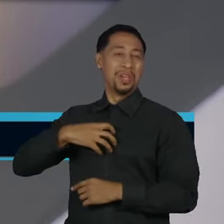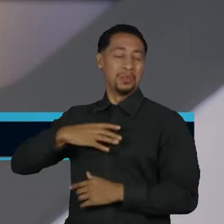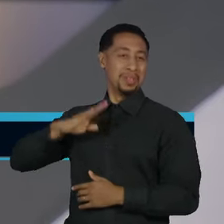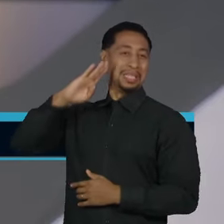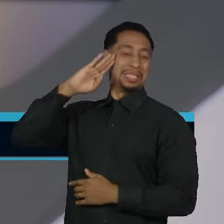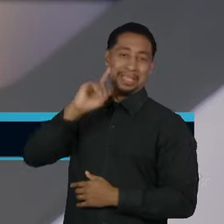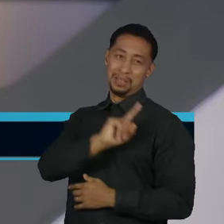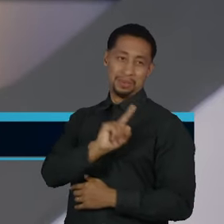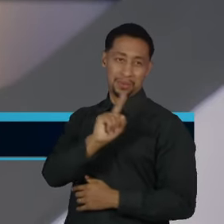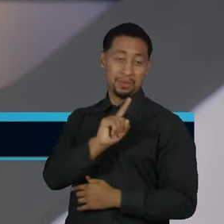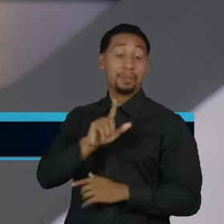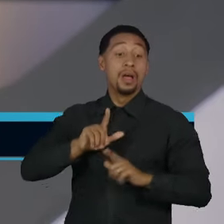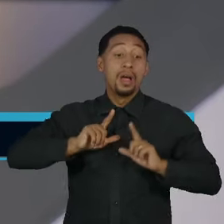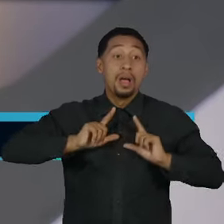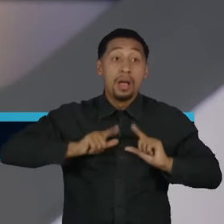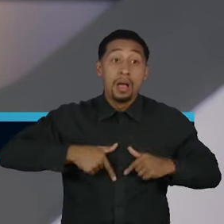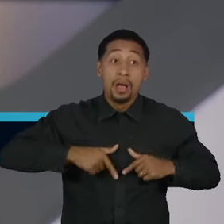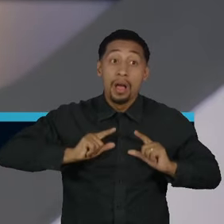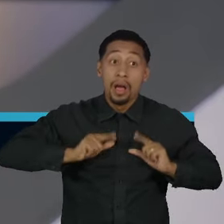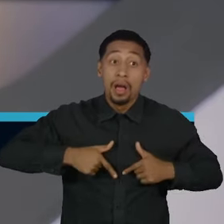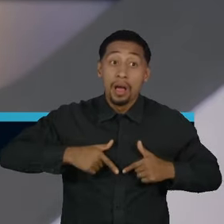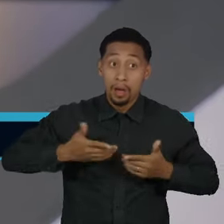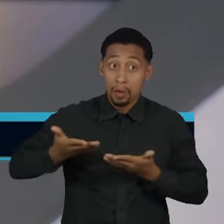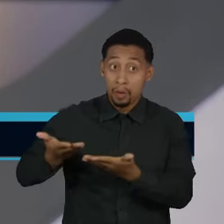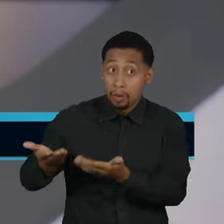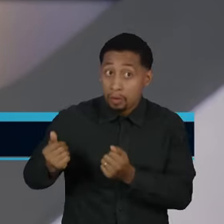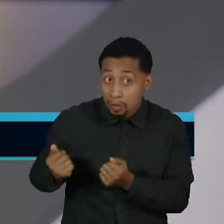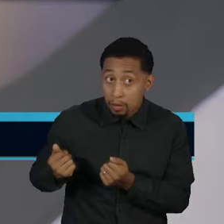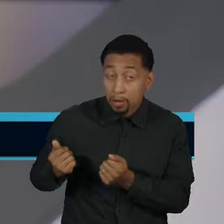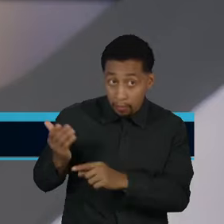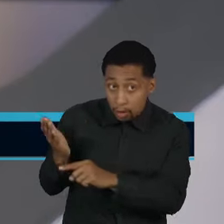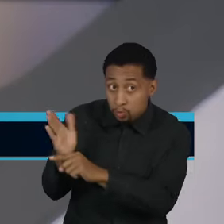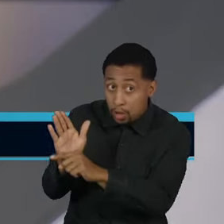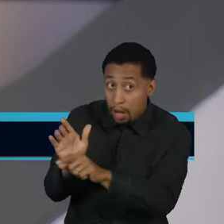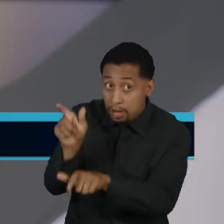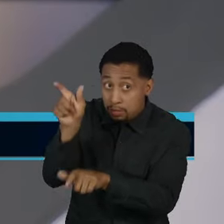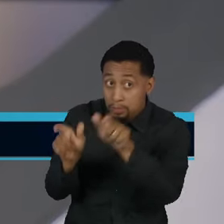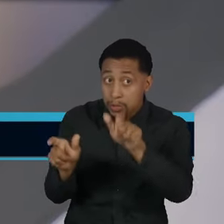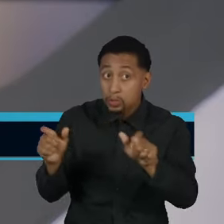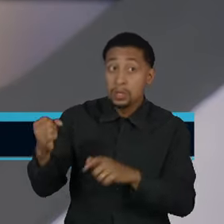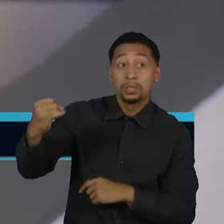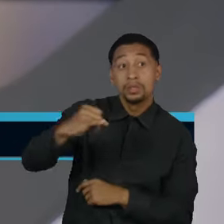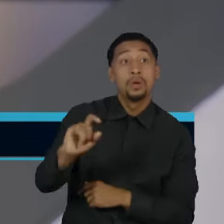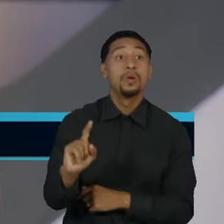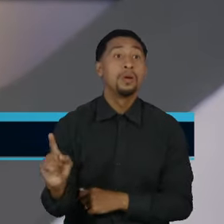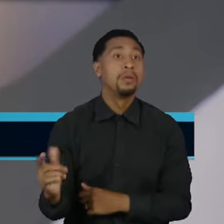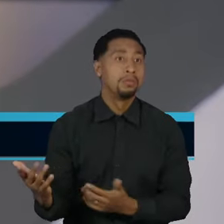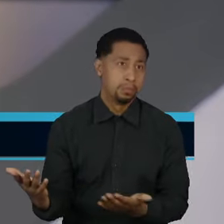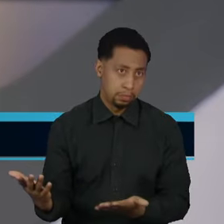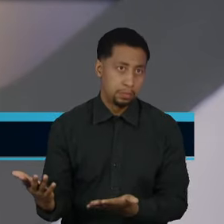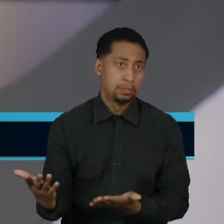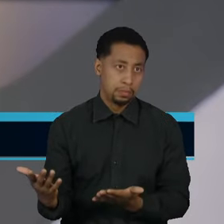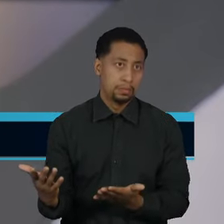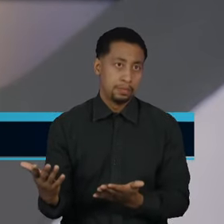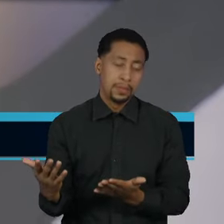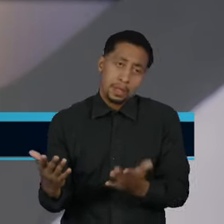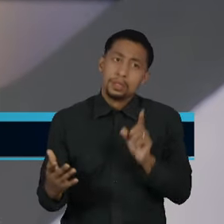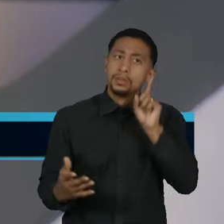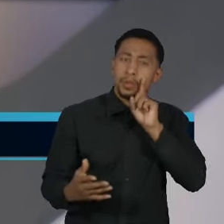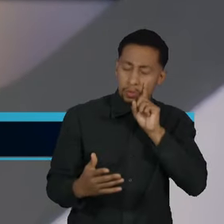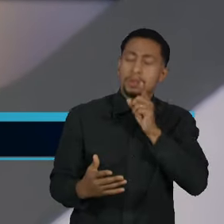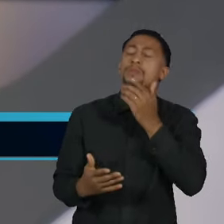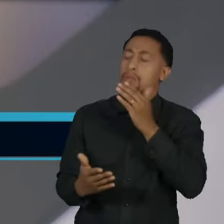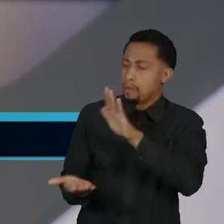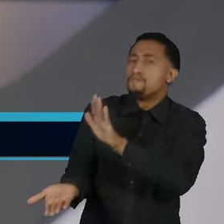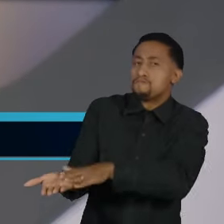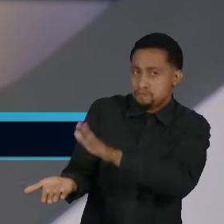vai abrir entradas para ajuda humanitária, e isso é um apelo não só do americano, mas